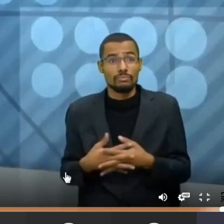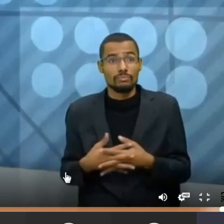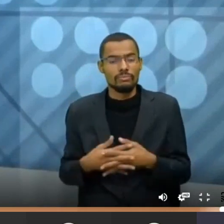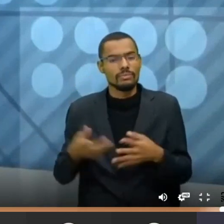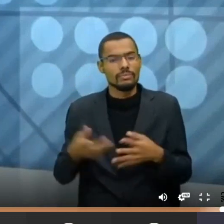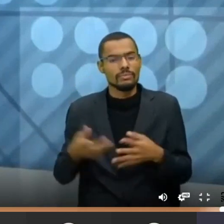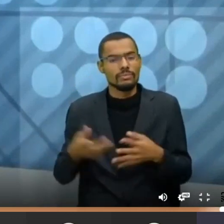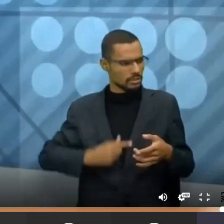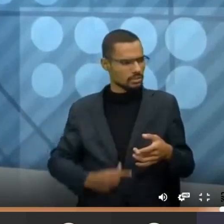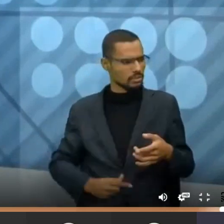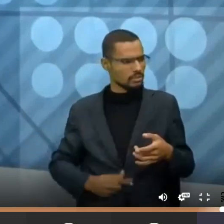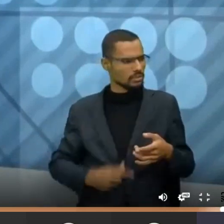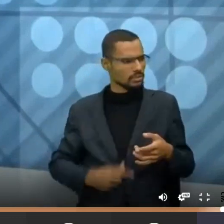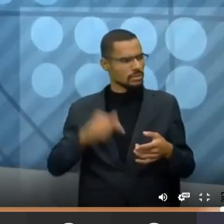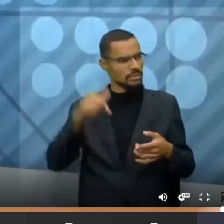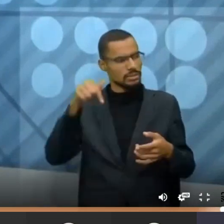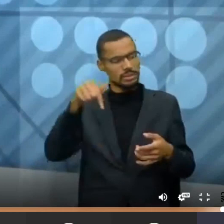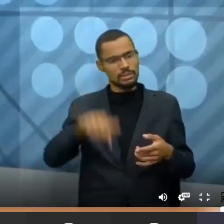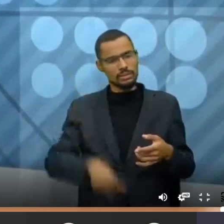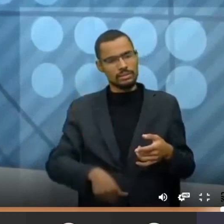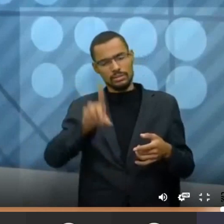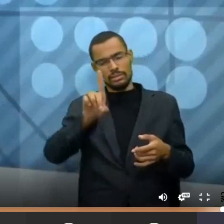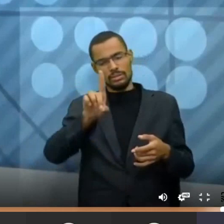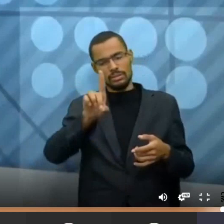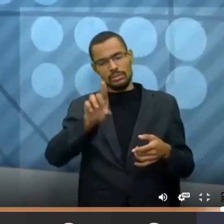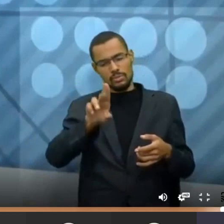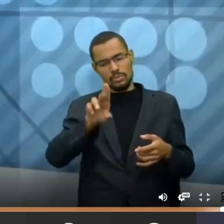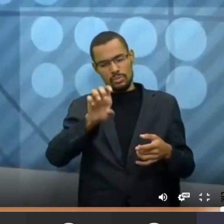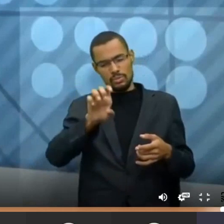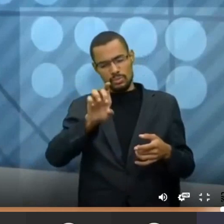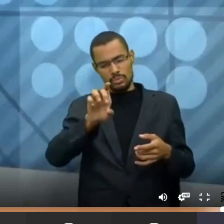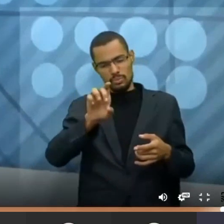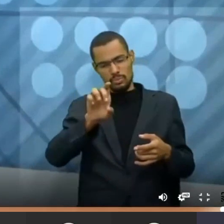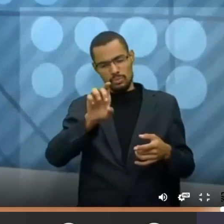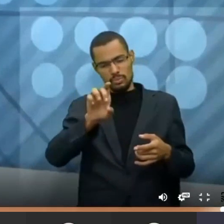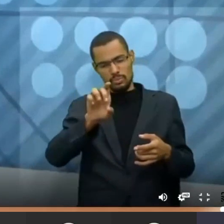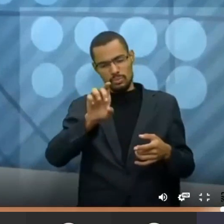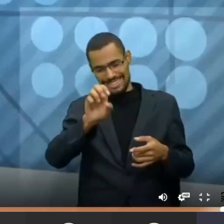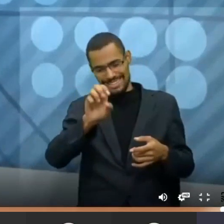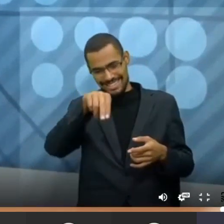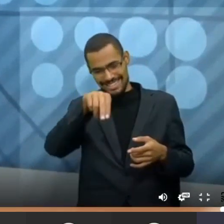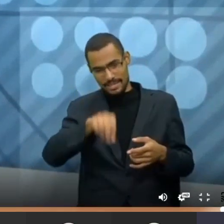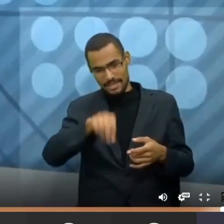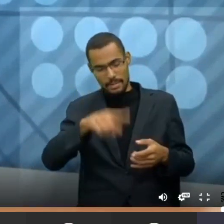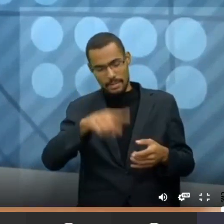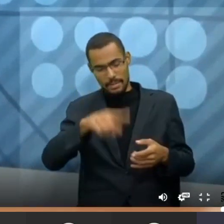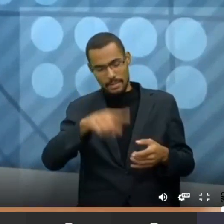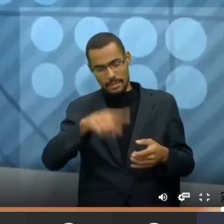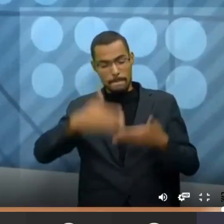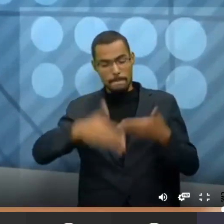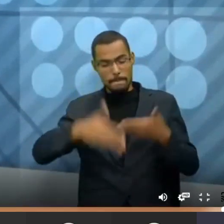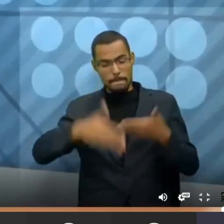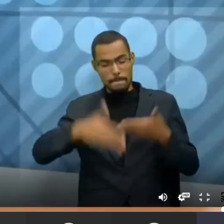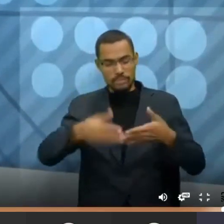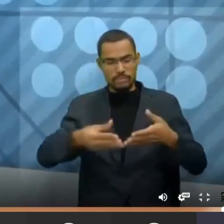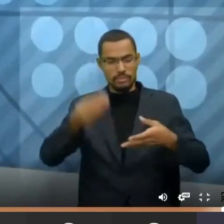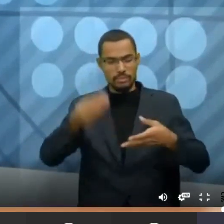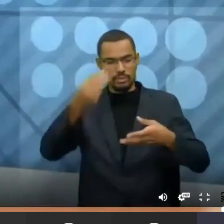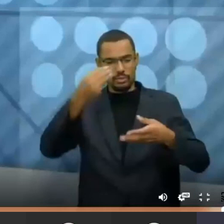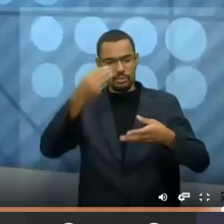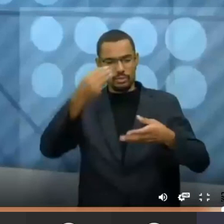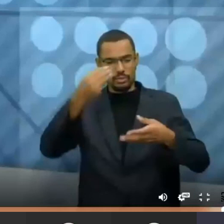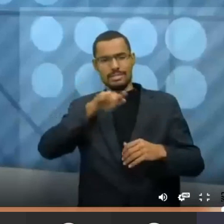intestino delgado, ainda do duodeno, ocorre o processo, então, de digestão, com enzimas